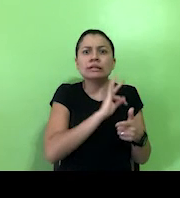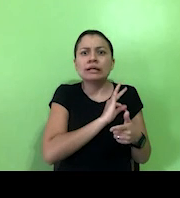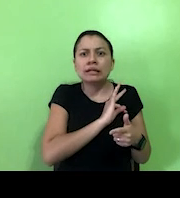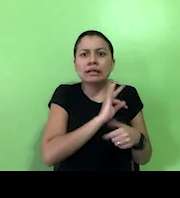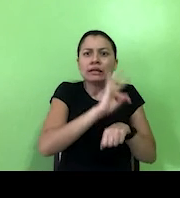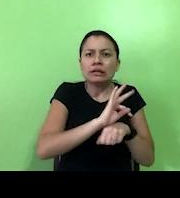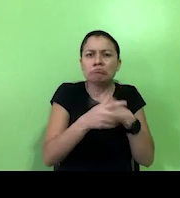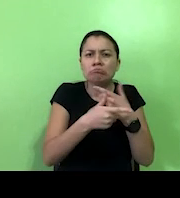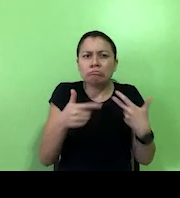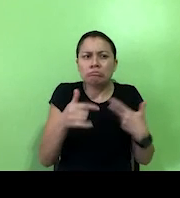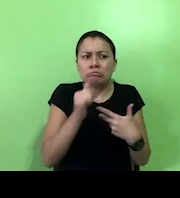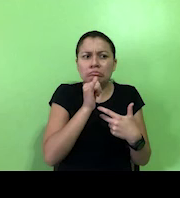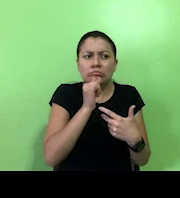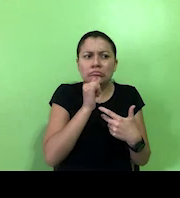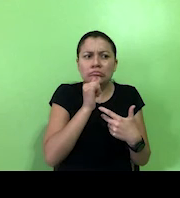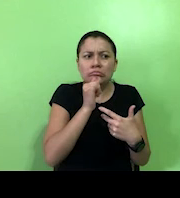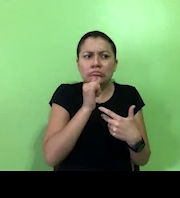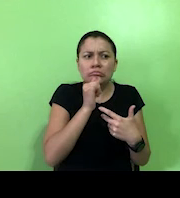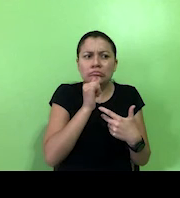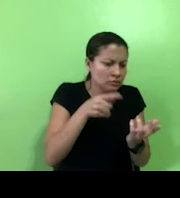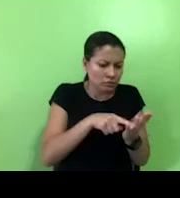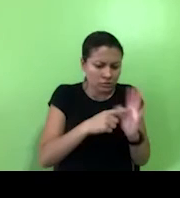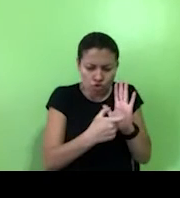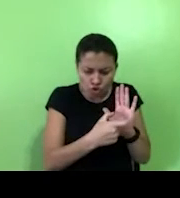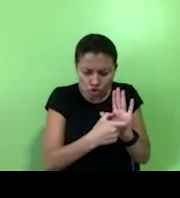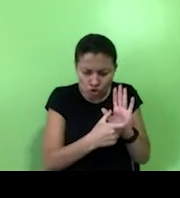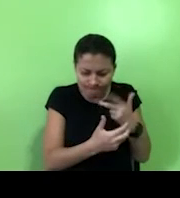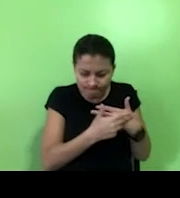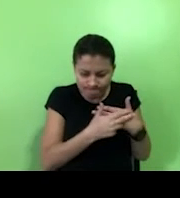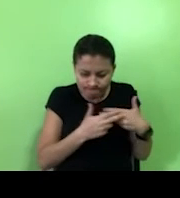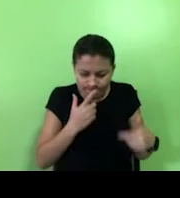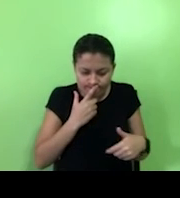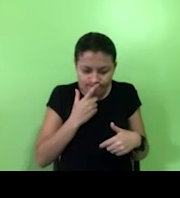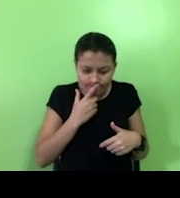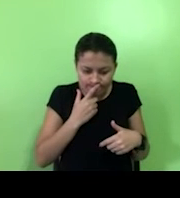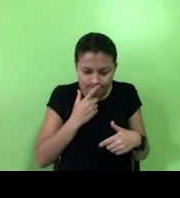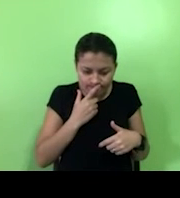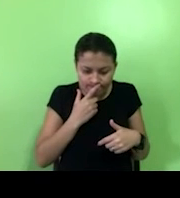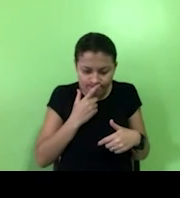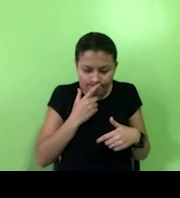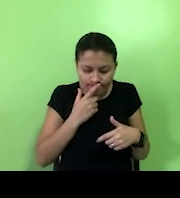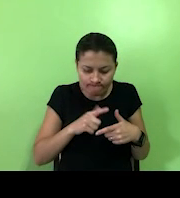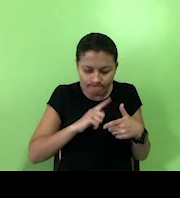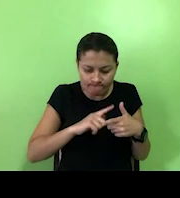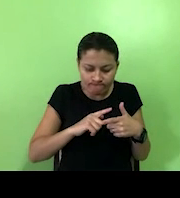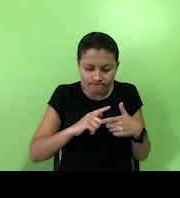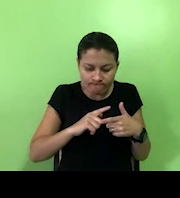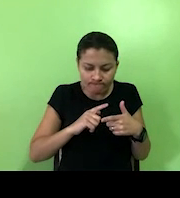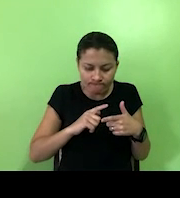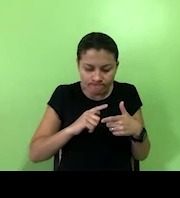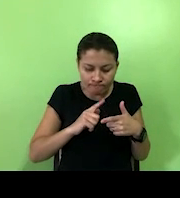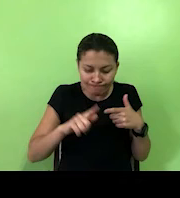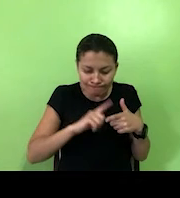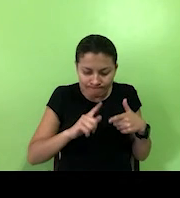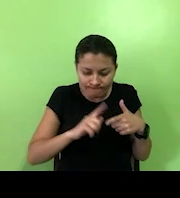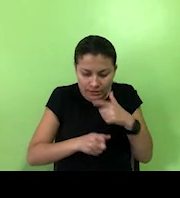dispositivos, com softwares, e ele não ia. Se ele não soubesse um mínimo de português, ele não teria conseguido atravessar